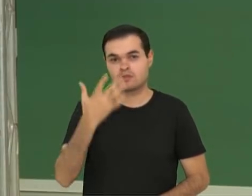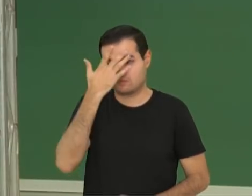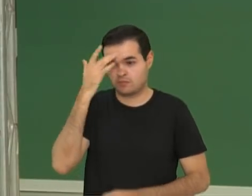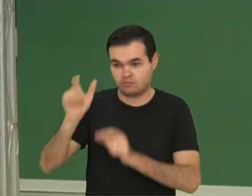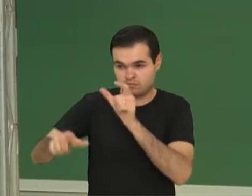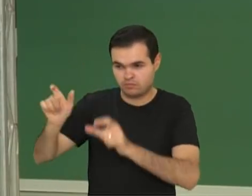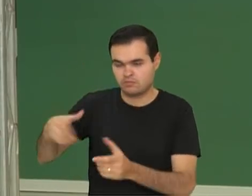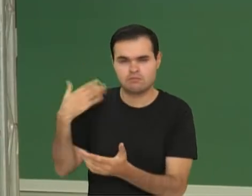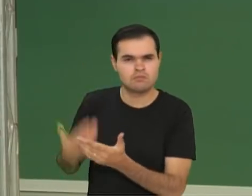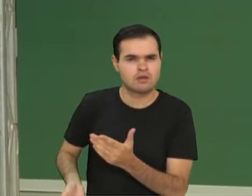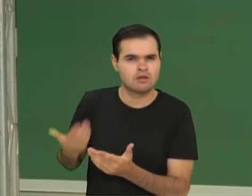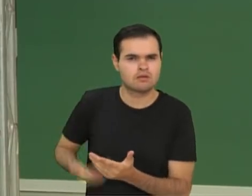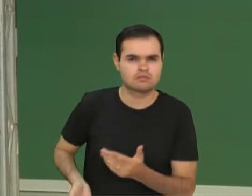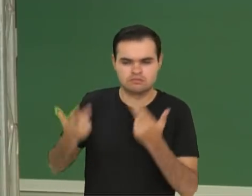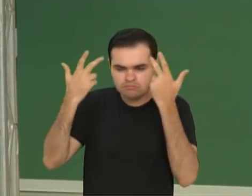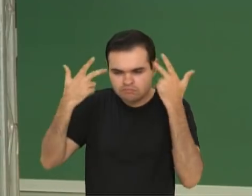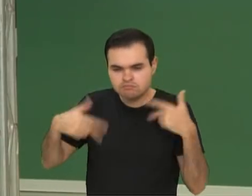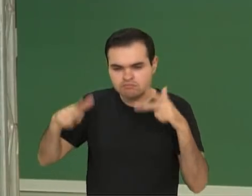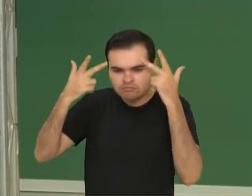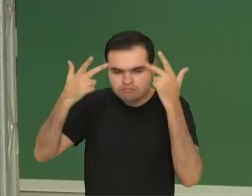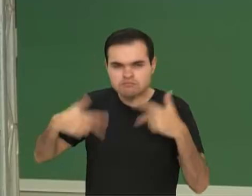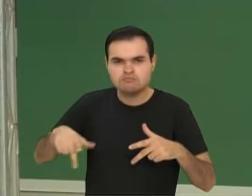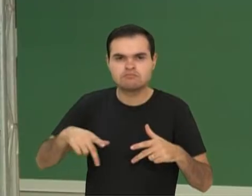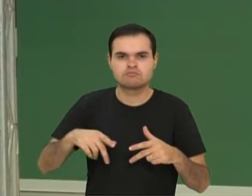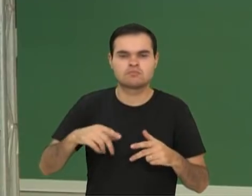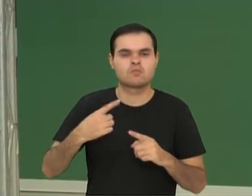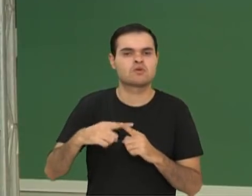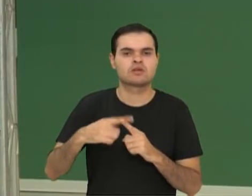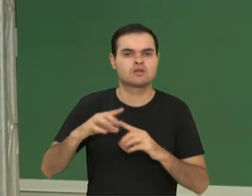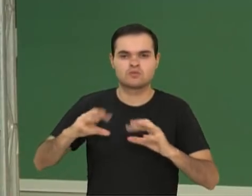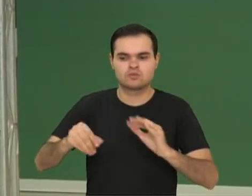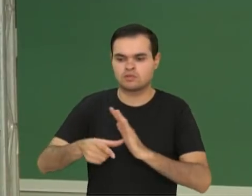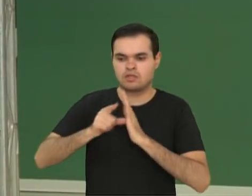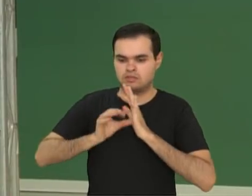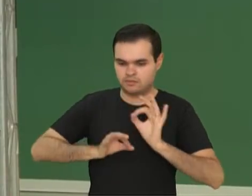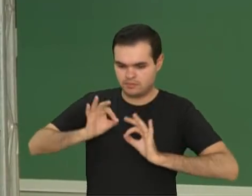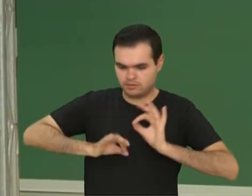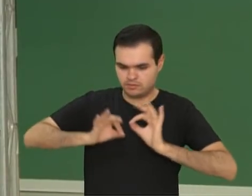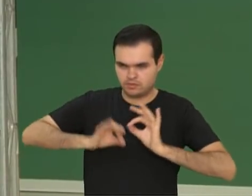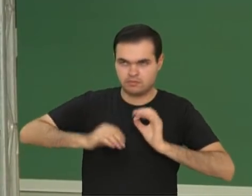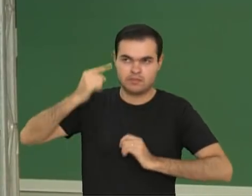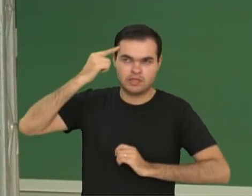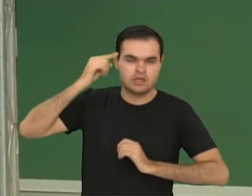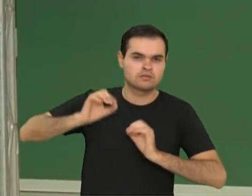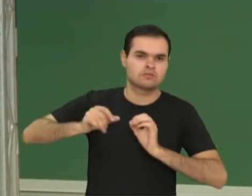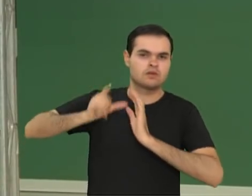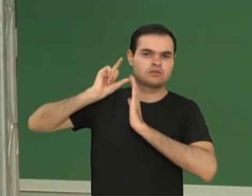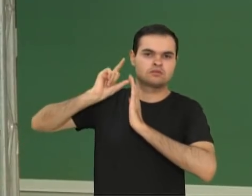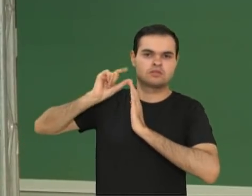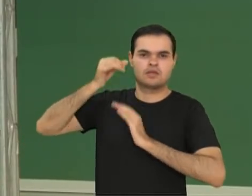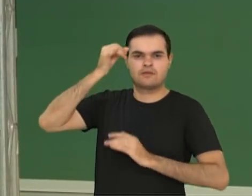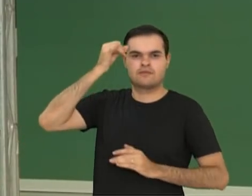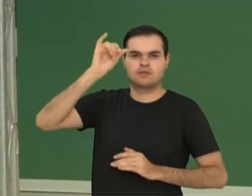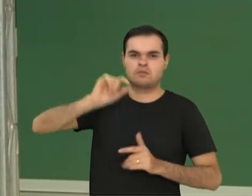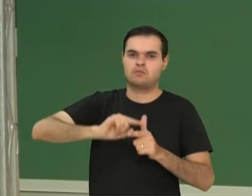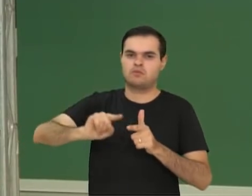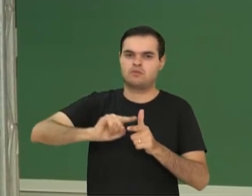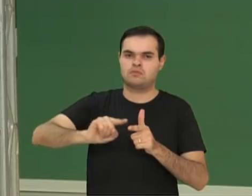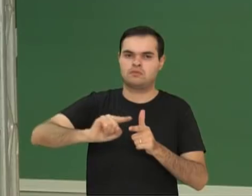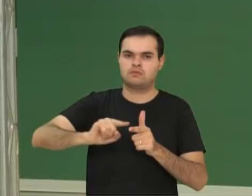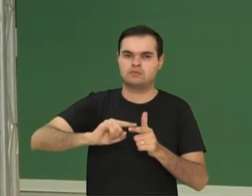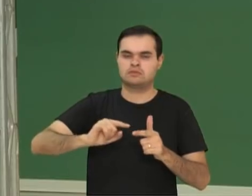a espontaneidade nas redes sociais porque tudo deve ser planejado ou pensado de modo a não ter